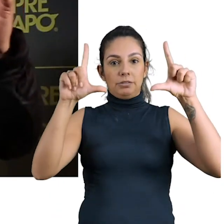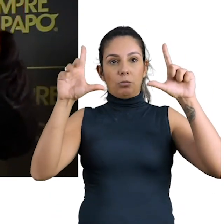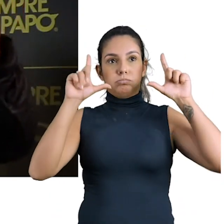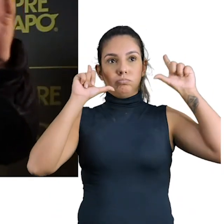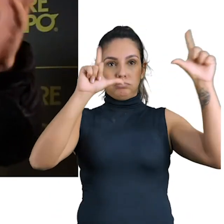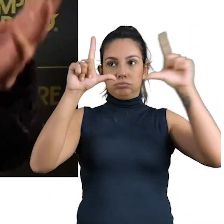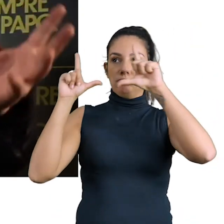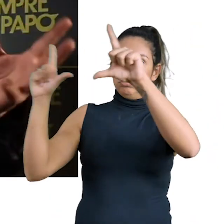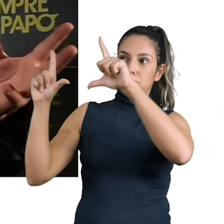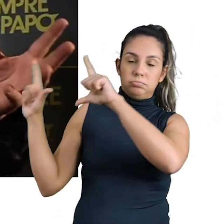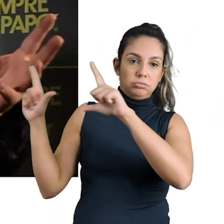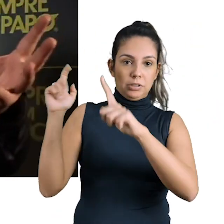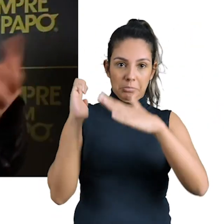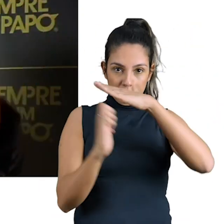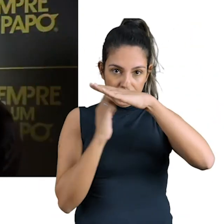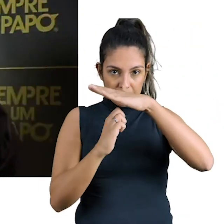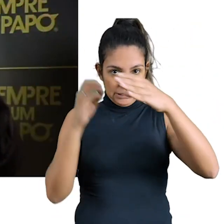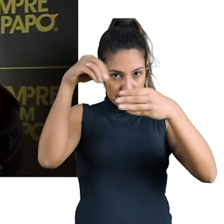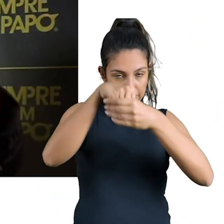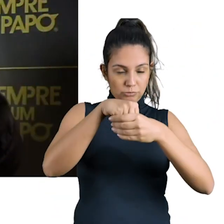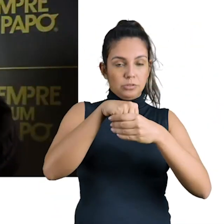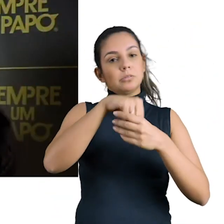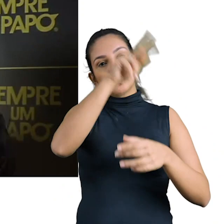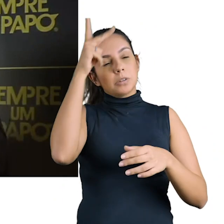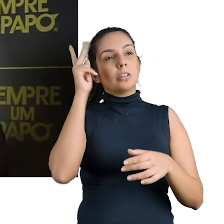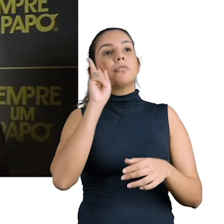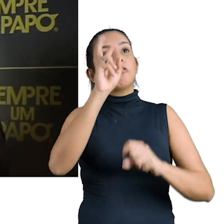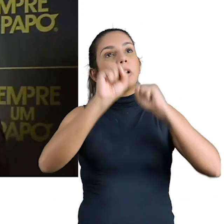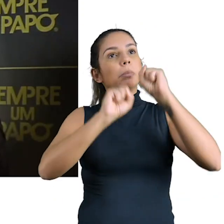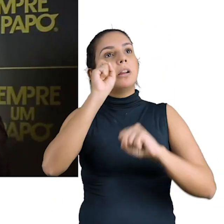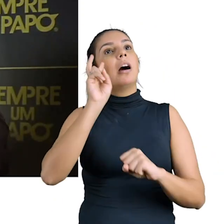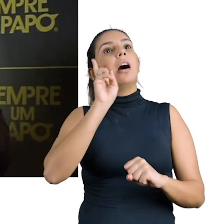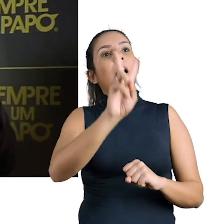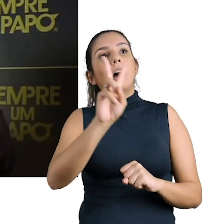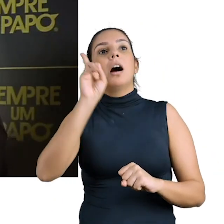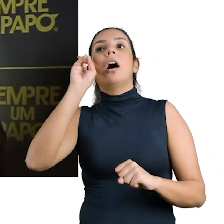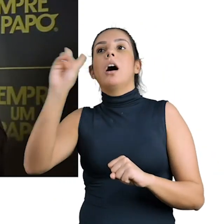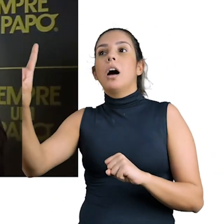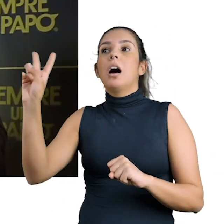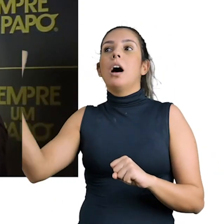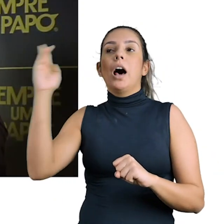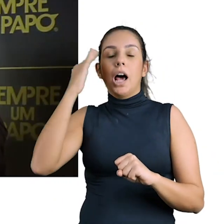de televisores pela empresa e as pessoas ficavam falando por ali nessa